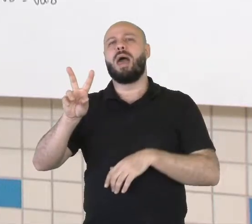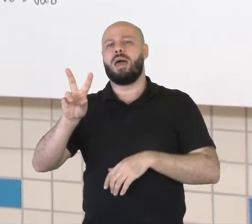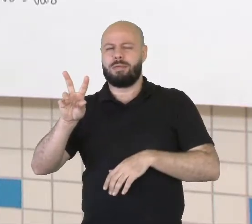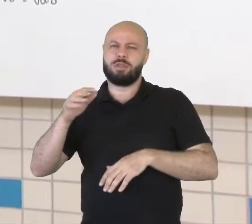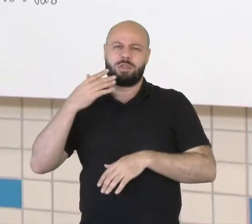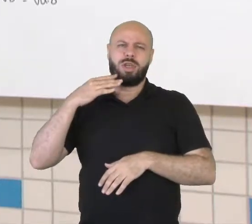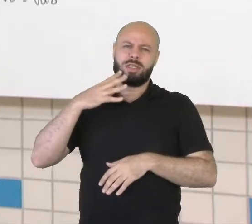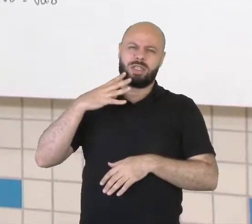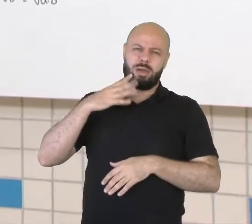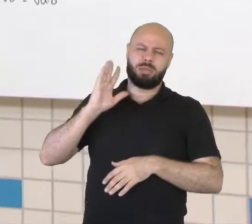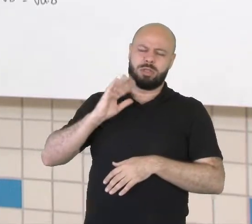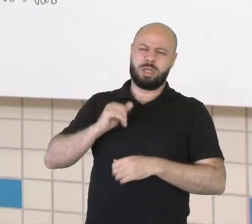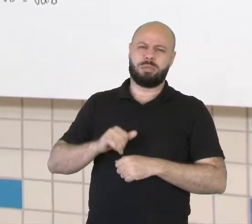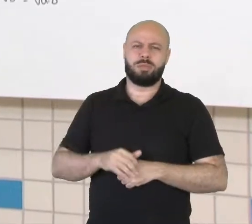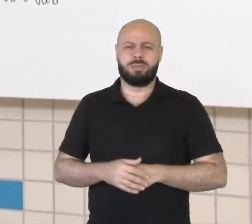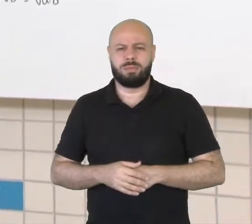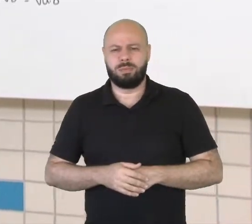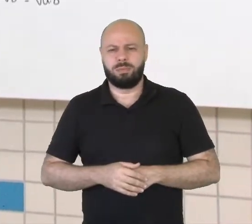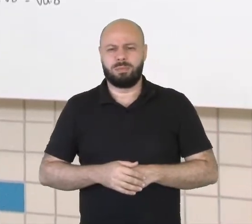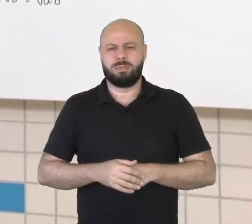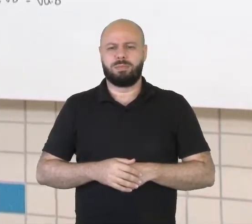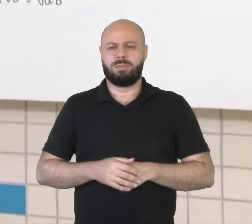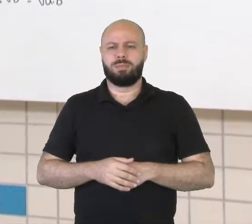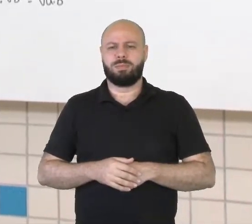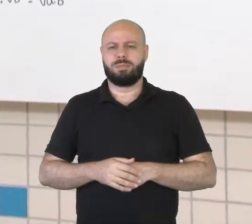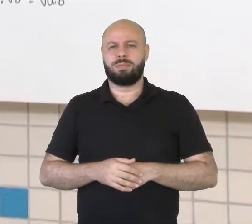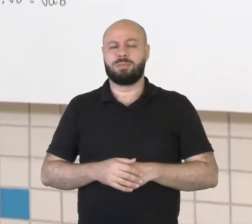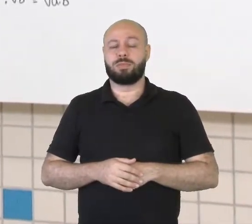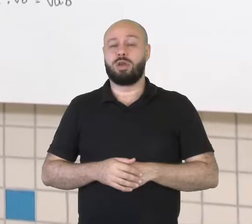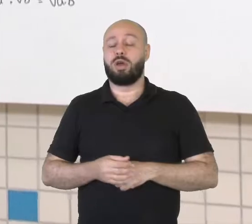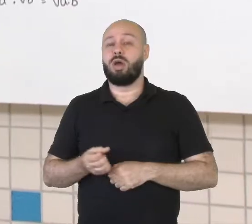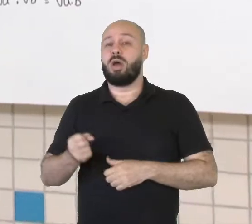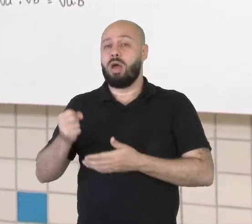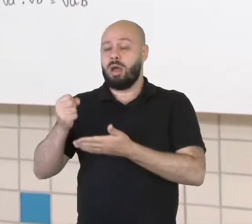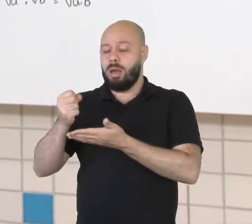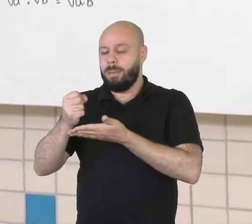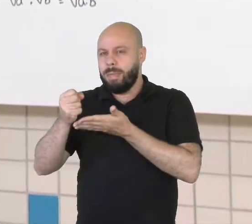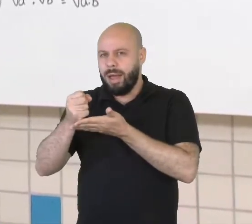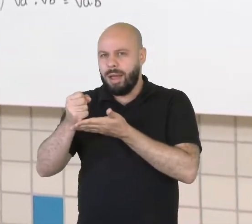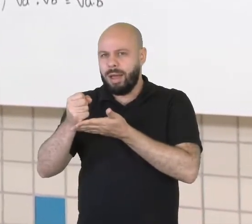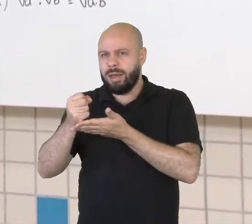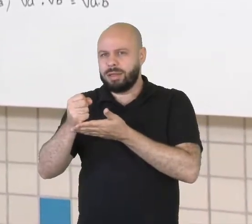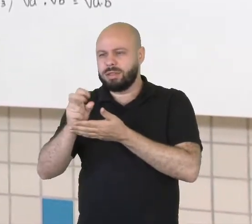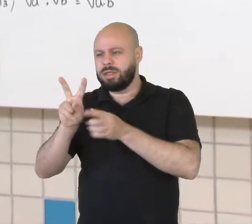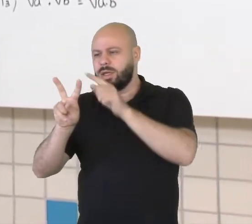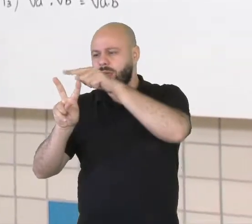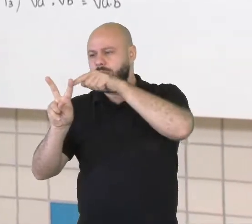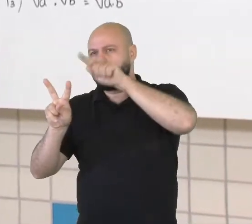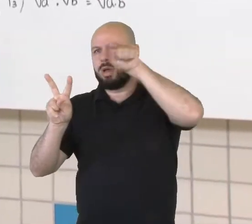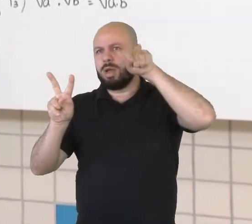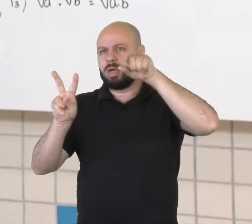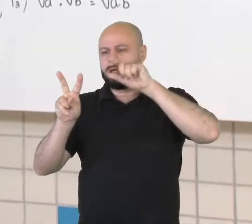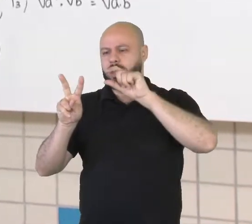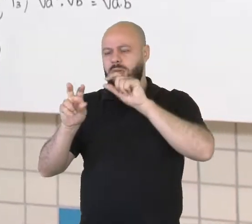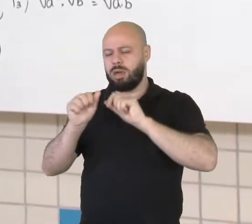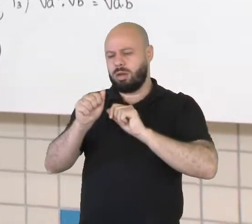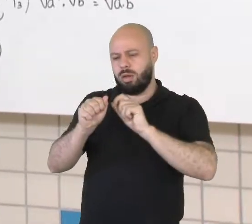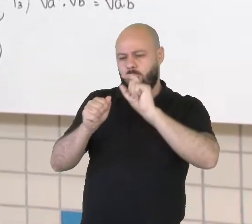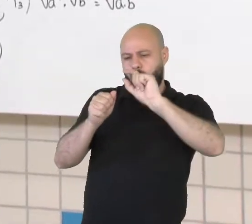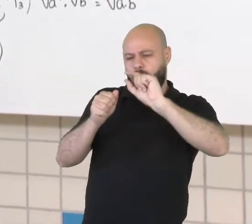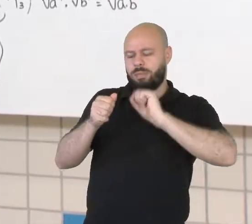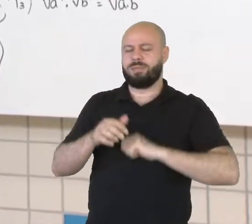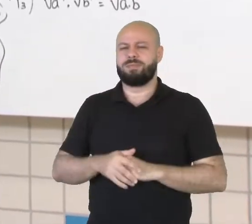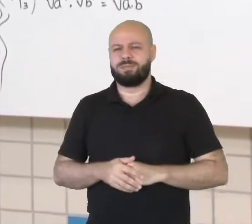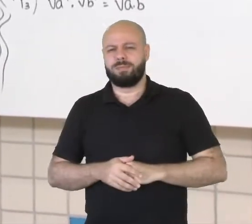né? Então nós temos aqui o seguinte, base, expoente e o radicando, radical. Bom, a